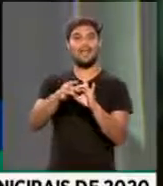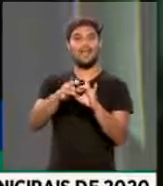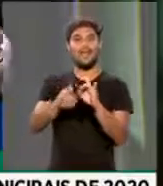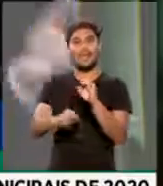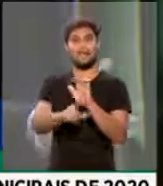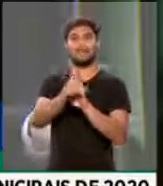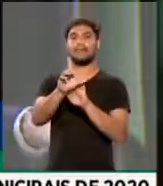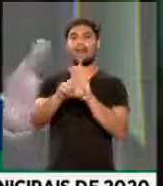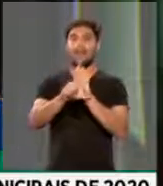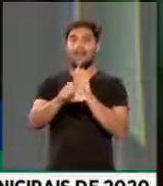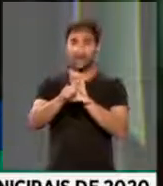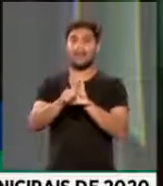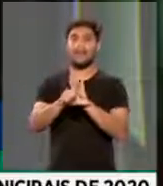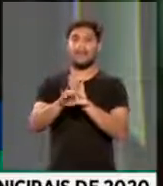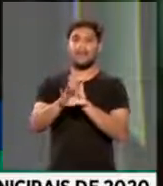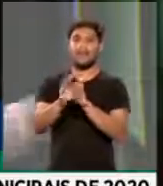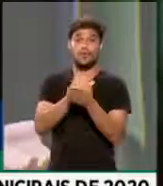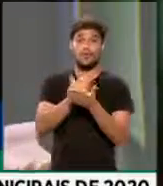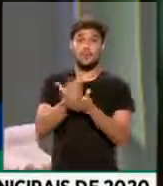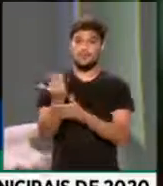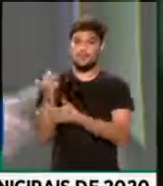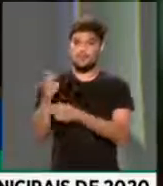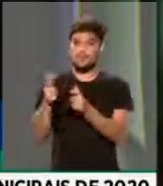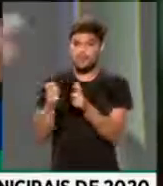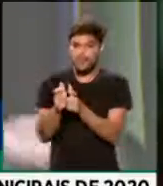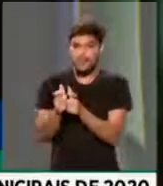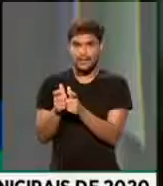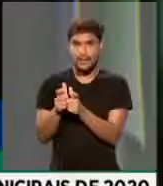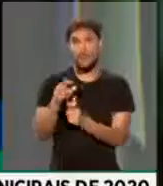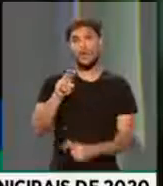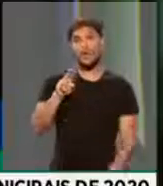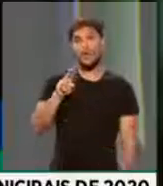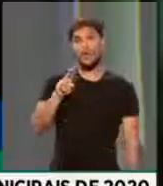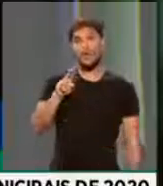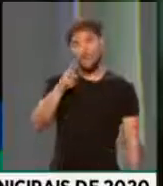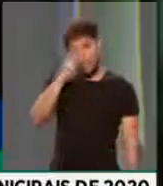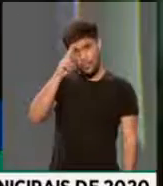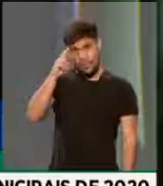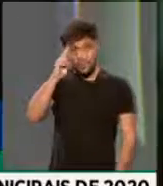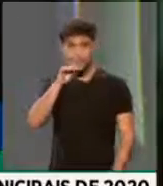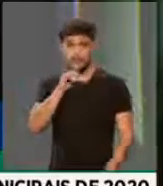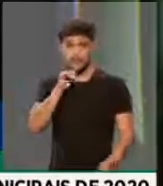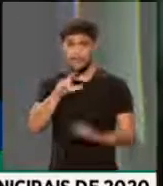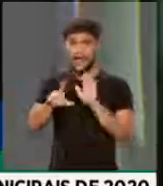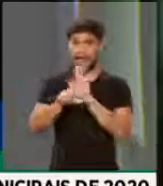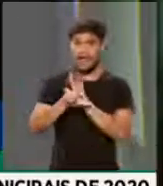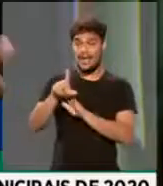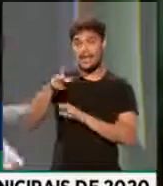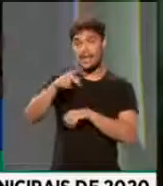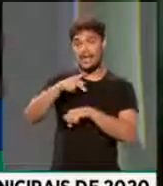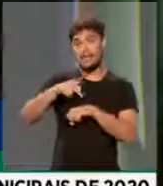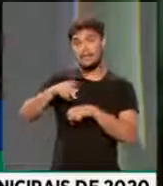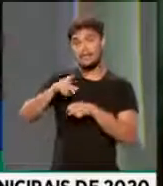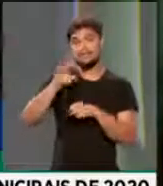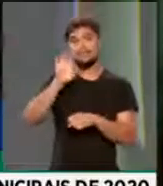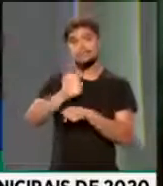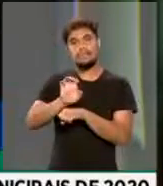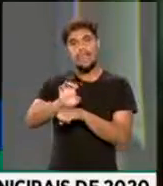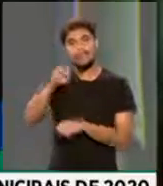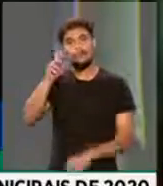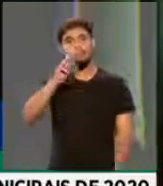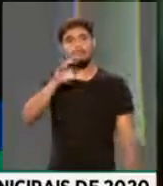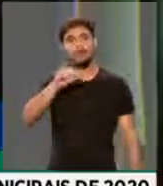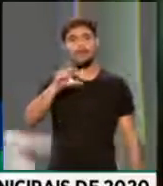de startups que começaram pequenas e se tornaram grandes, como o próprio Uber, por exemplo. Uma lei da Califórnia que trata desse assunto.